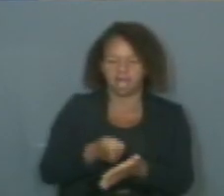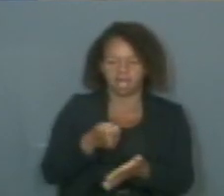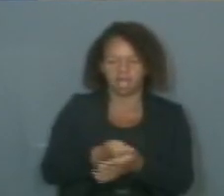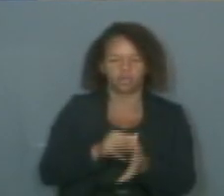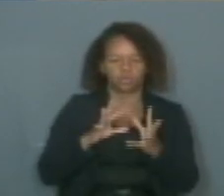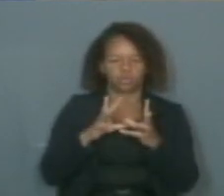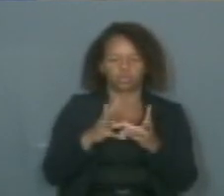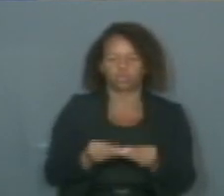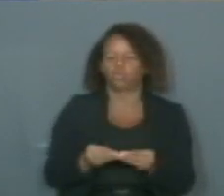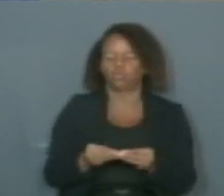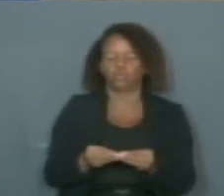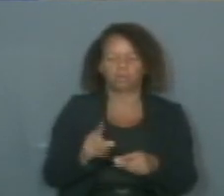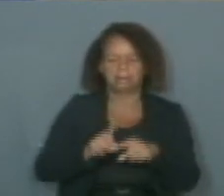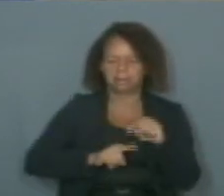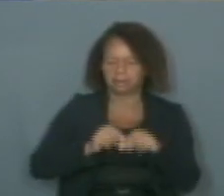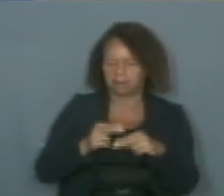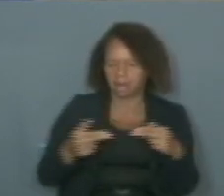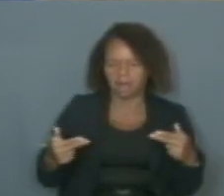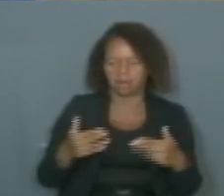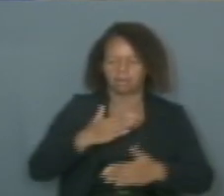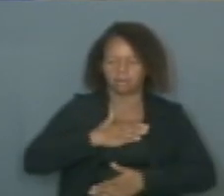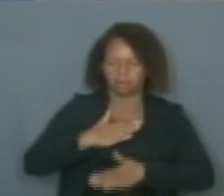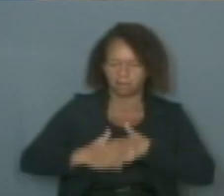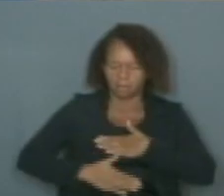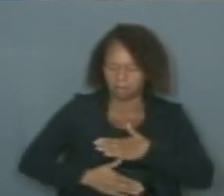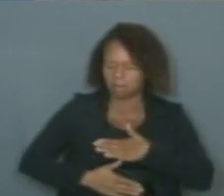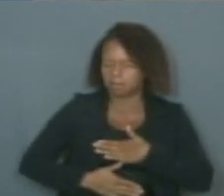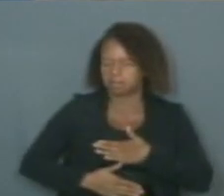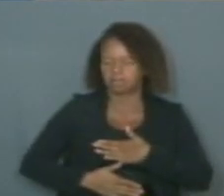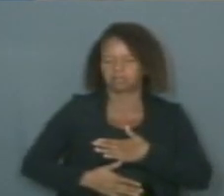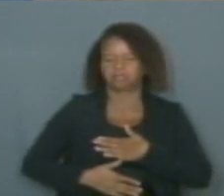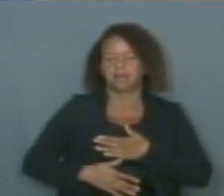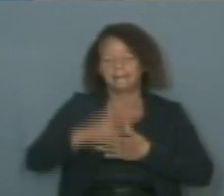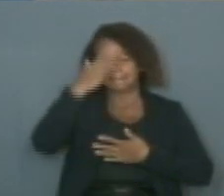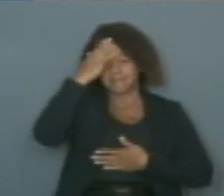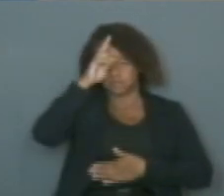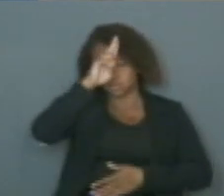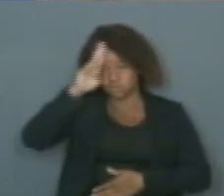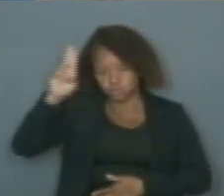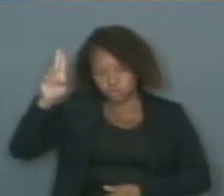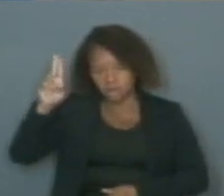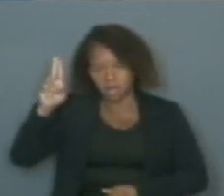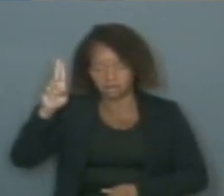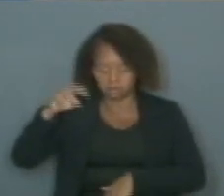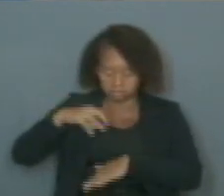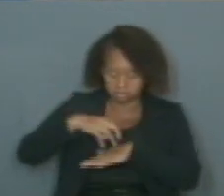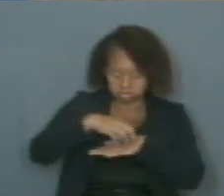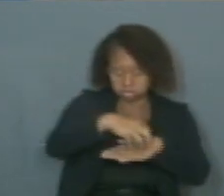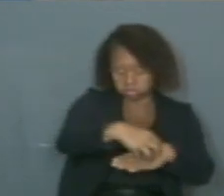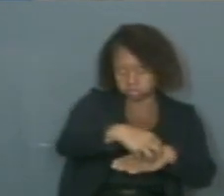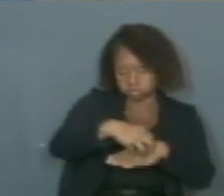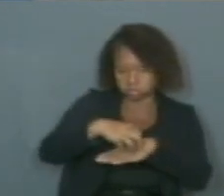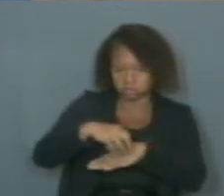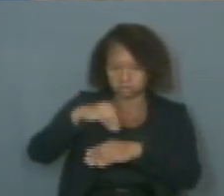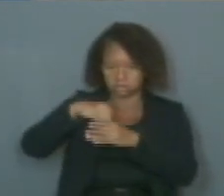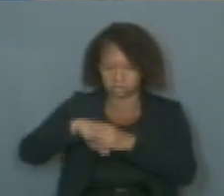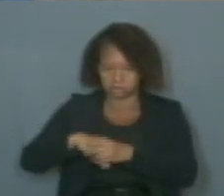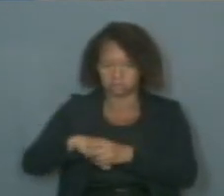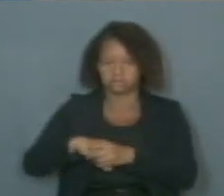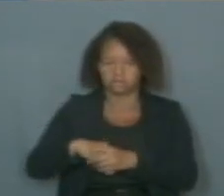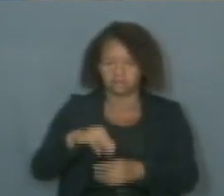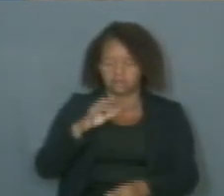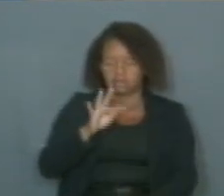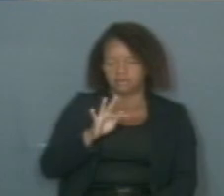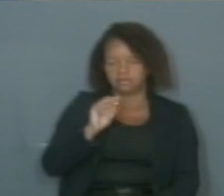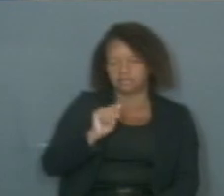danos morais, materiais, corporais, a passageiros transportados e não transportados, através desse